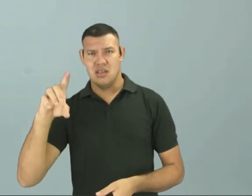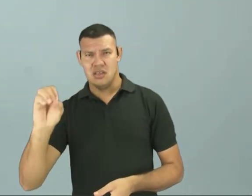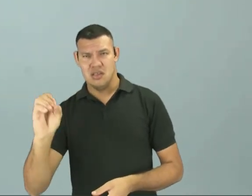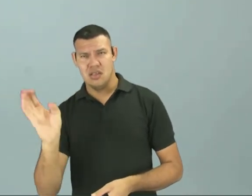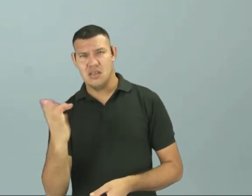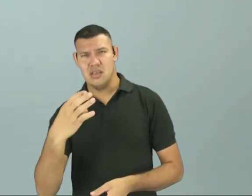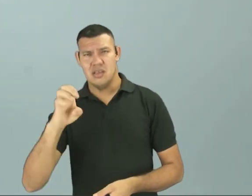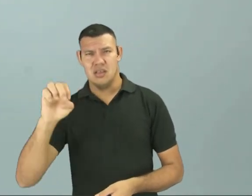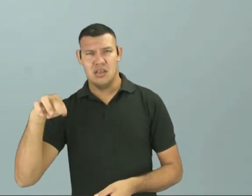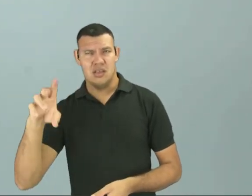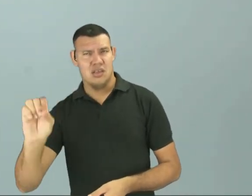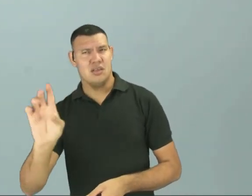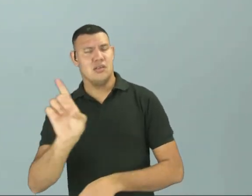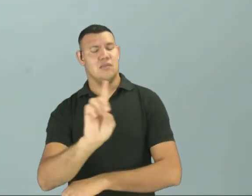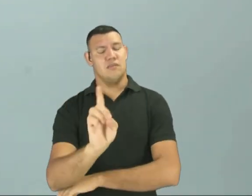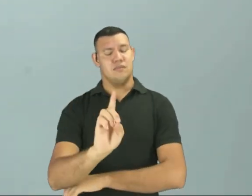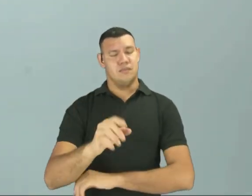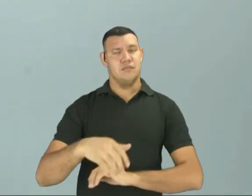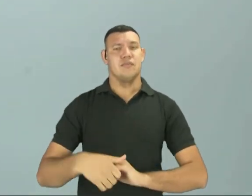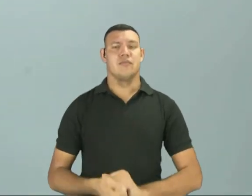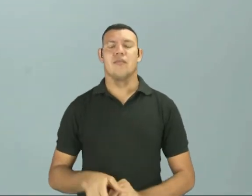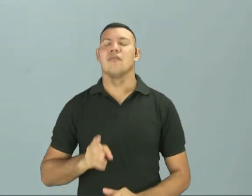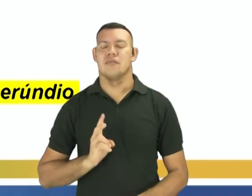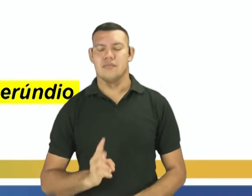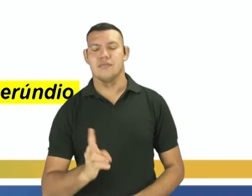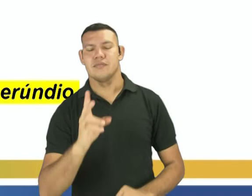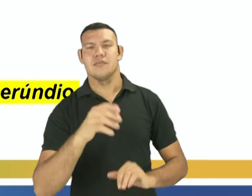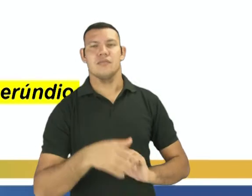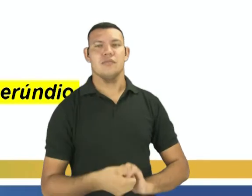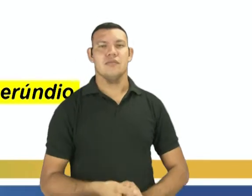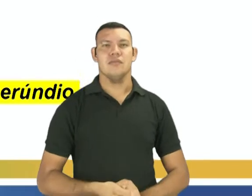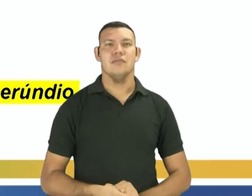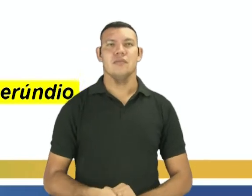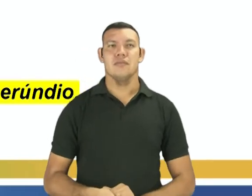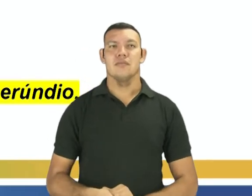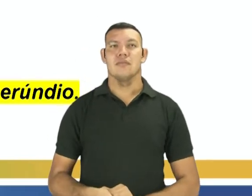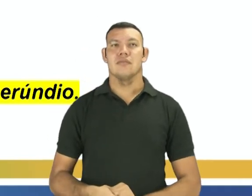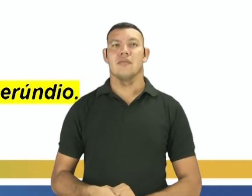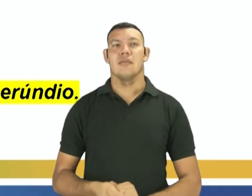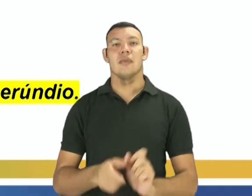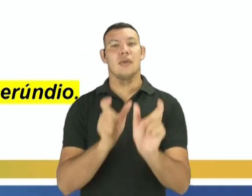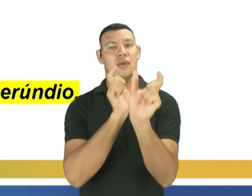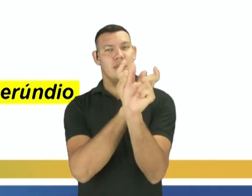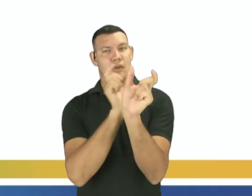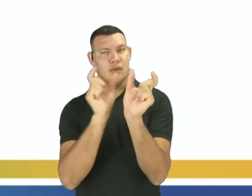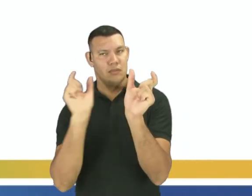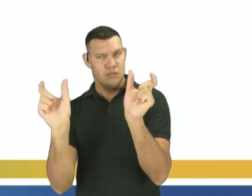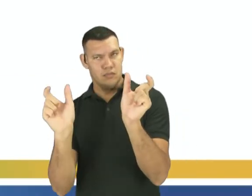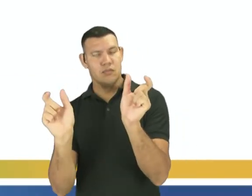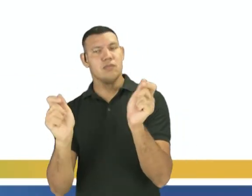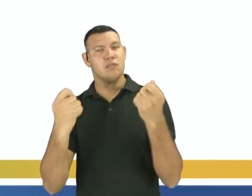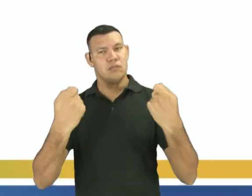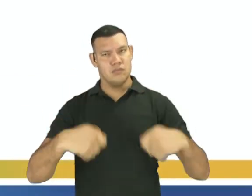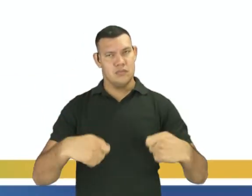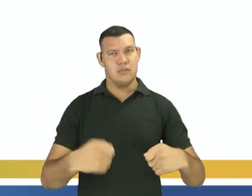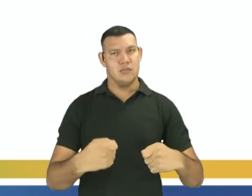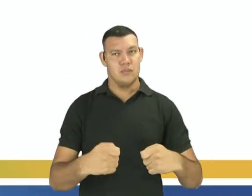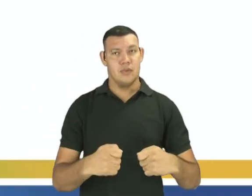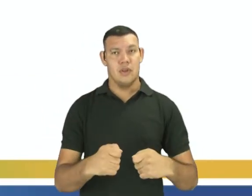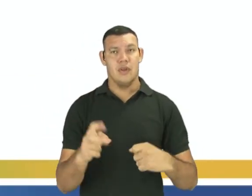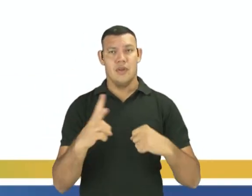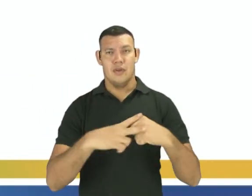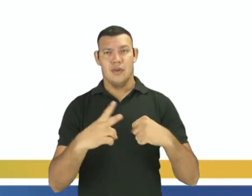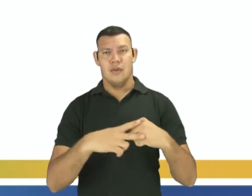cantando, nem sempre, bom? Continuando então. As preposições sempre vão exigir um verbo no gerúndio, como eu já falei.